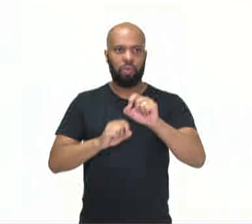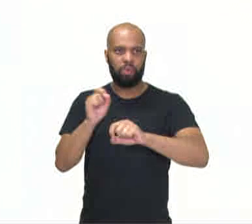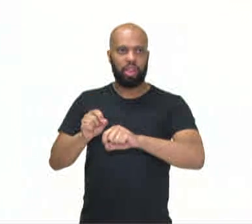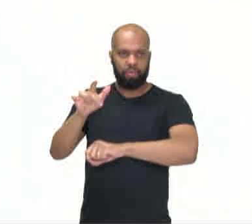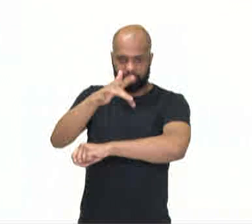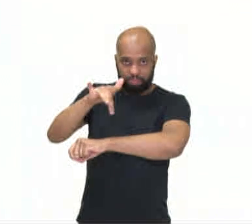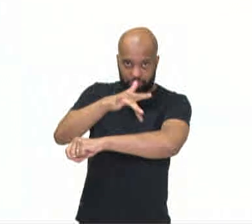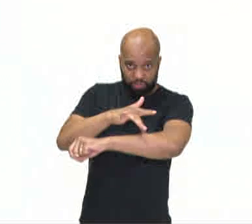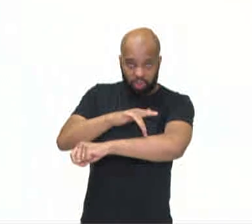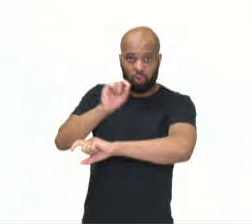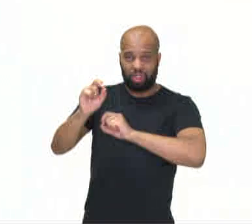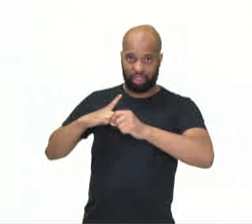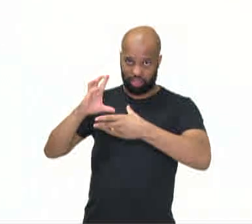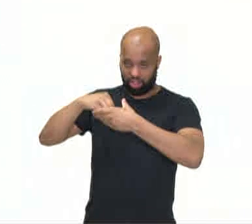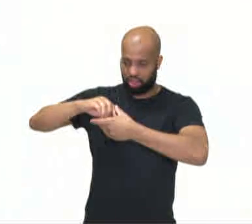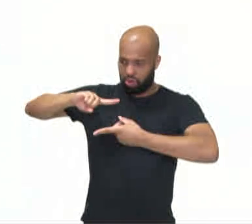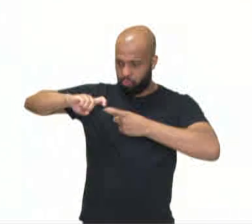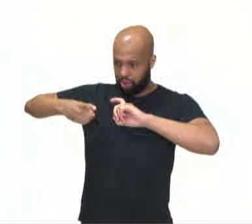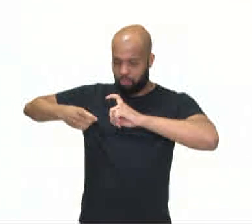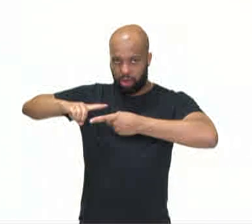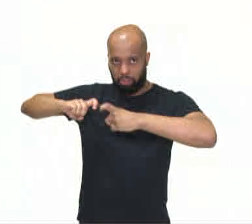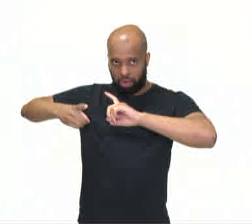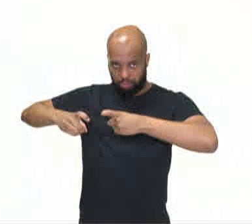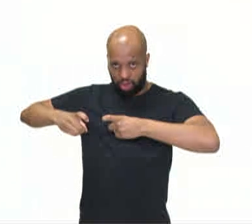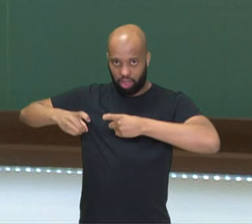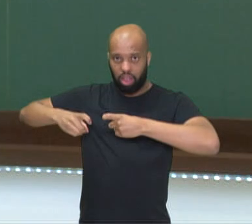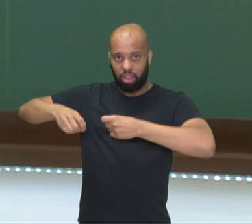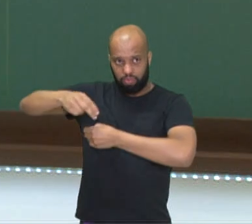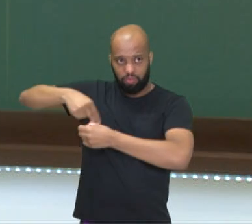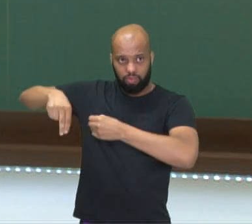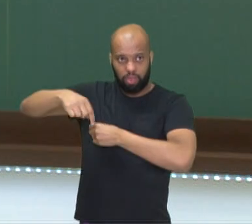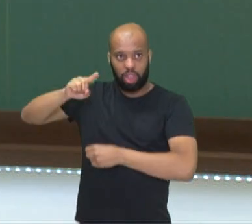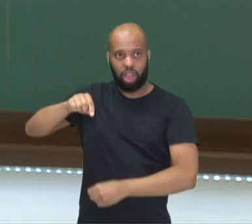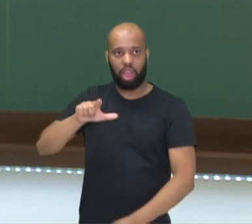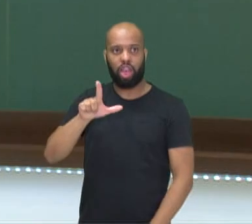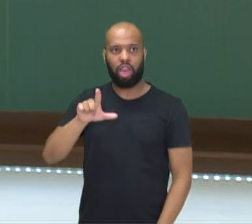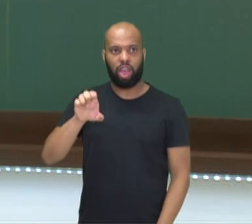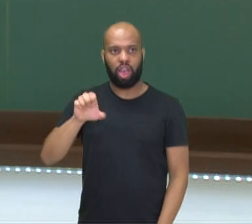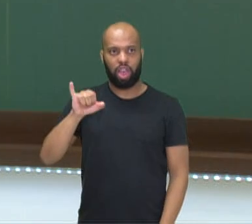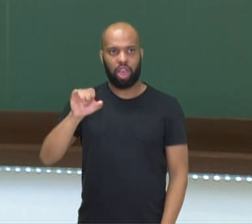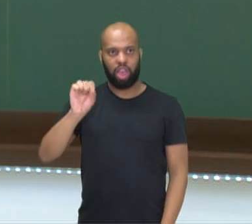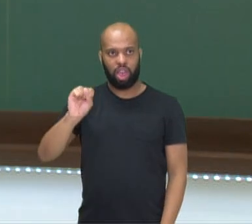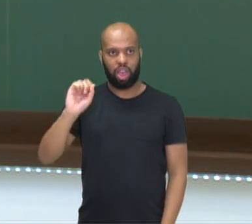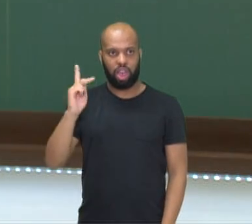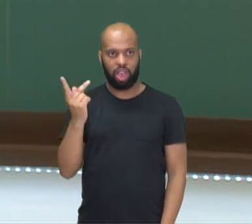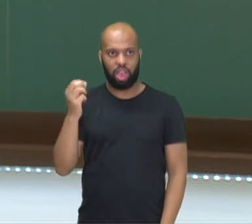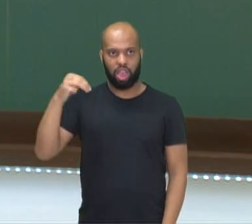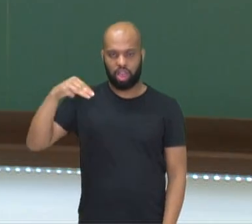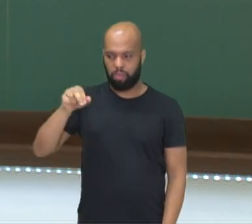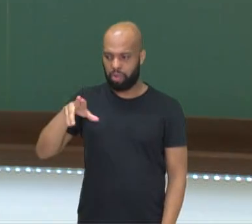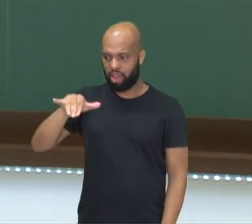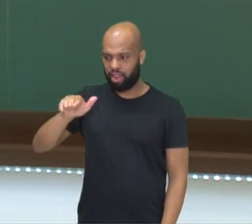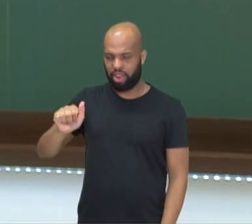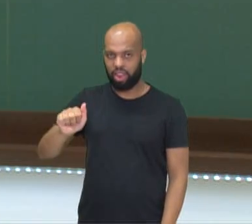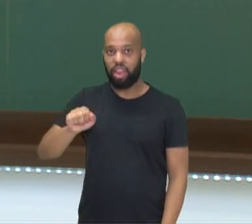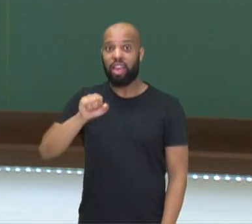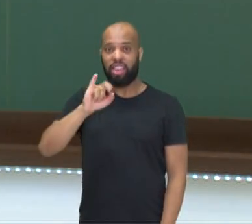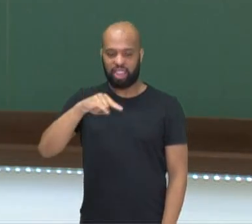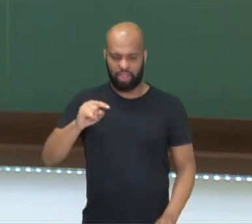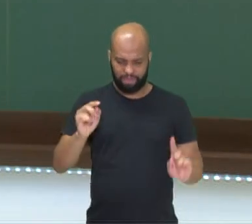Leishmania. Na leishmaniose visceral, que é aquela dos órgãos internos, a pessoa sente febre,